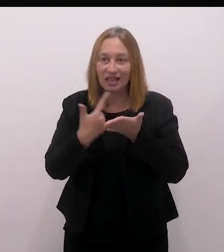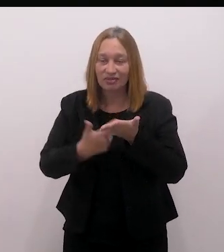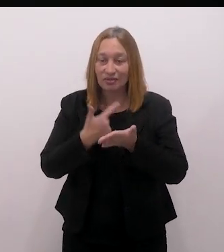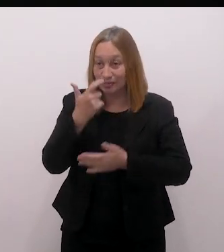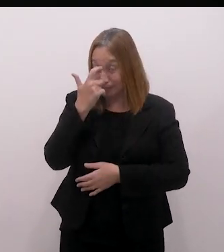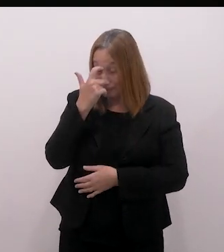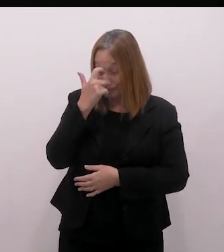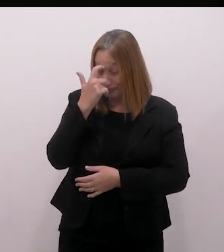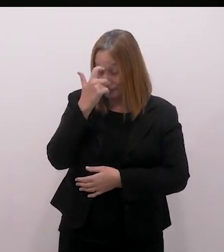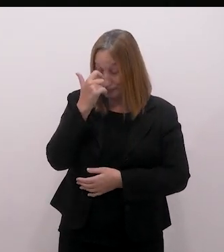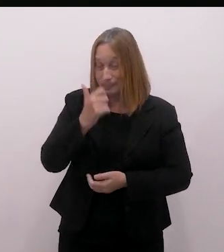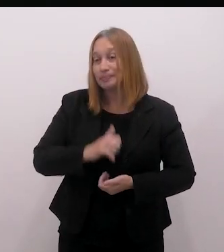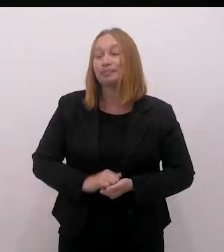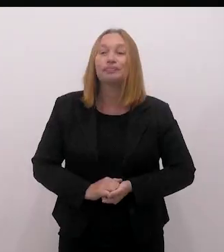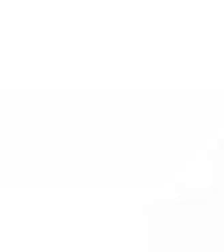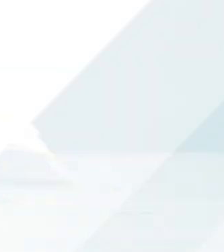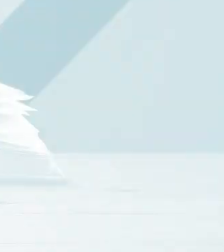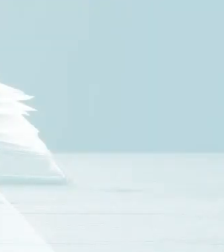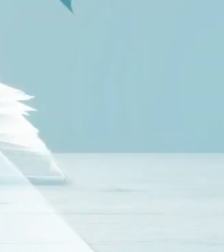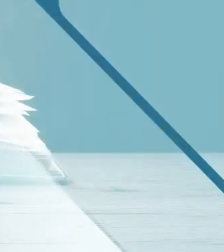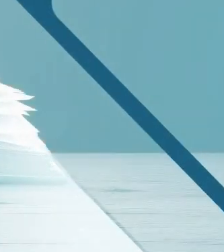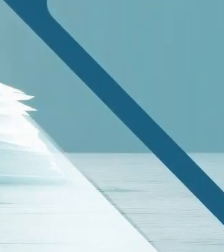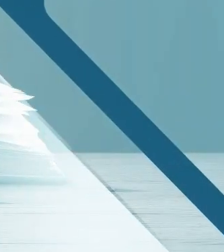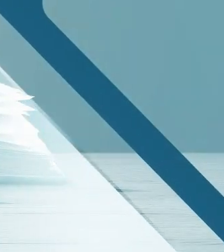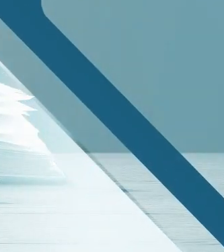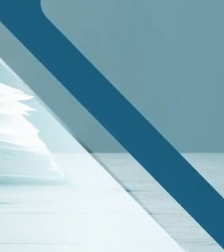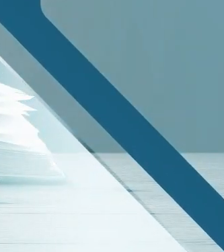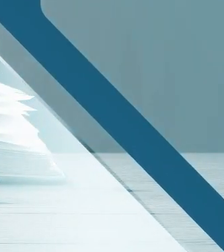nossos convidados andam lendo.